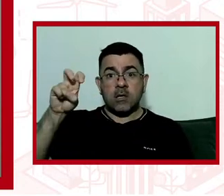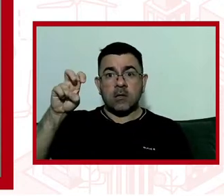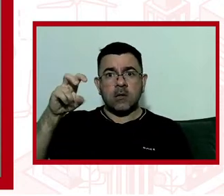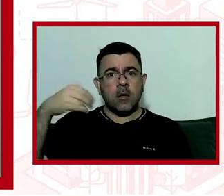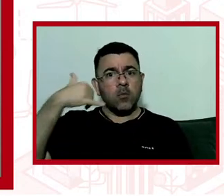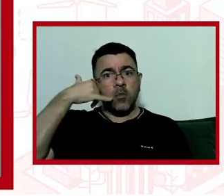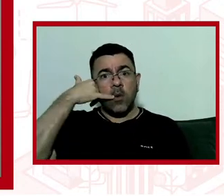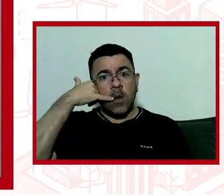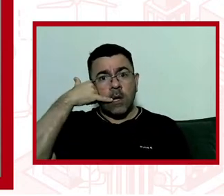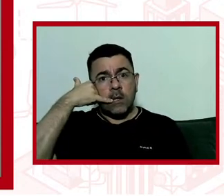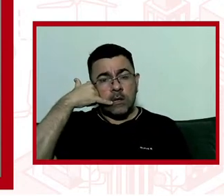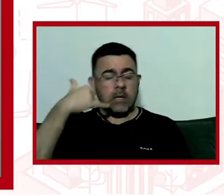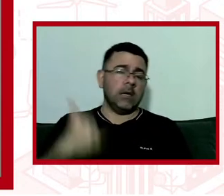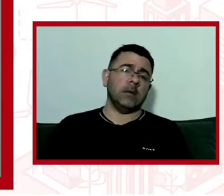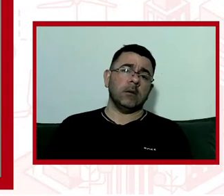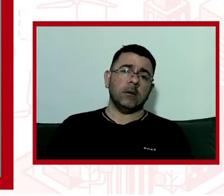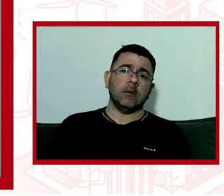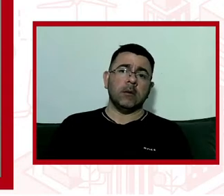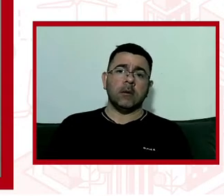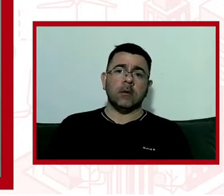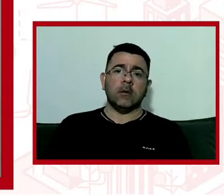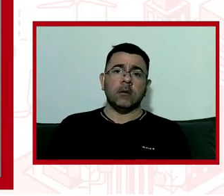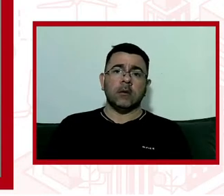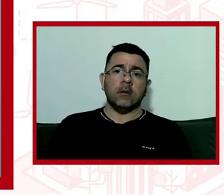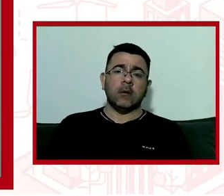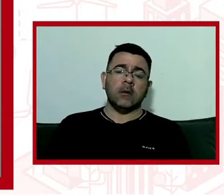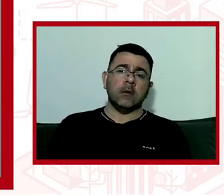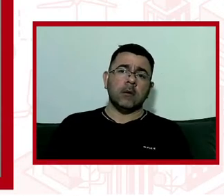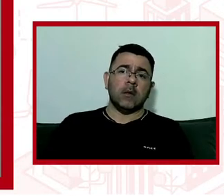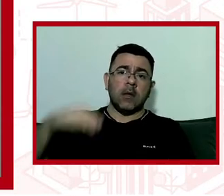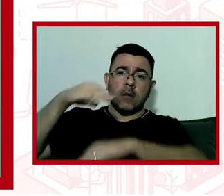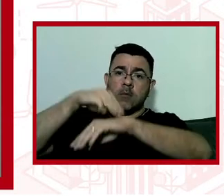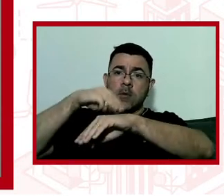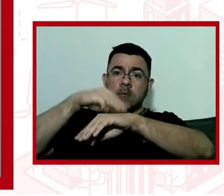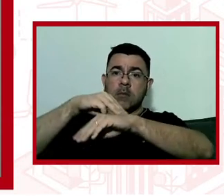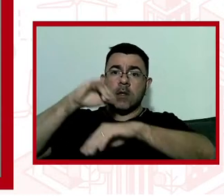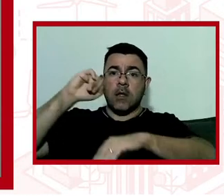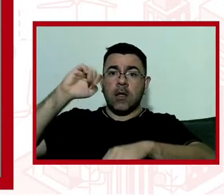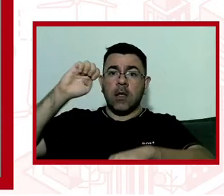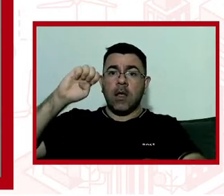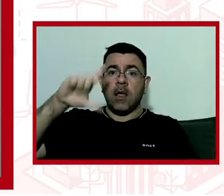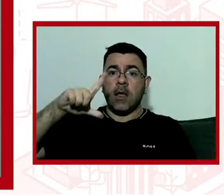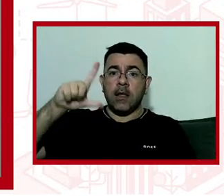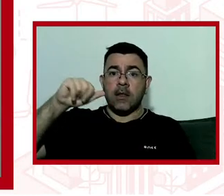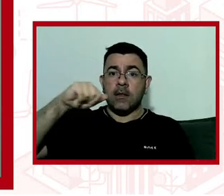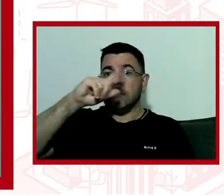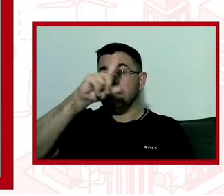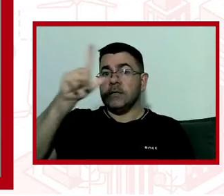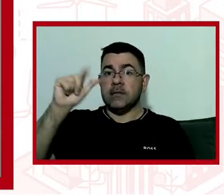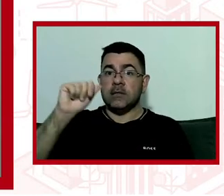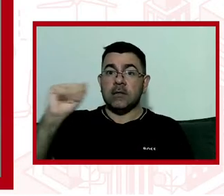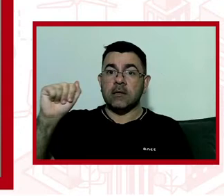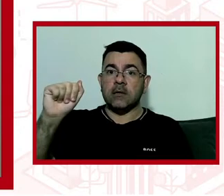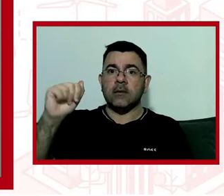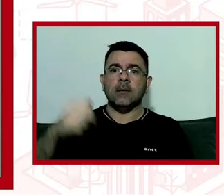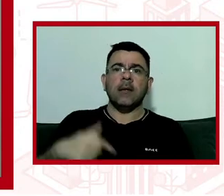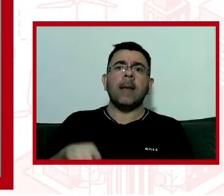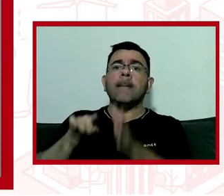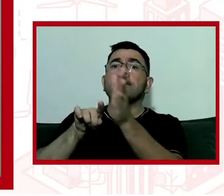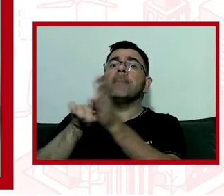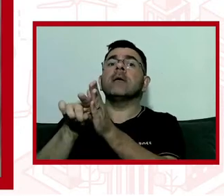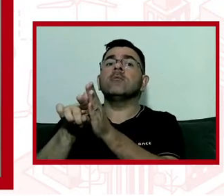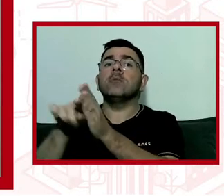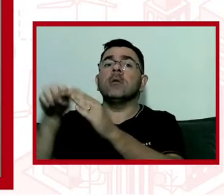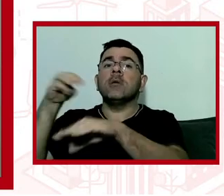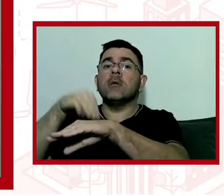na época eu liguei para presidente da fioc Cruz a atual ministra nízia ela era presidente da fioc cruz eh e ali eu perguntei ministra vai chegar